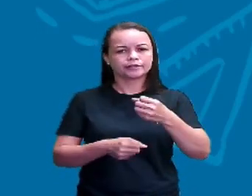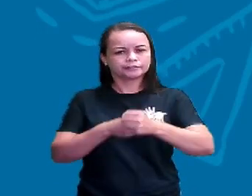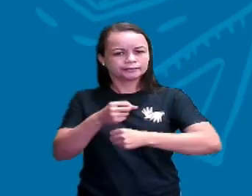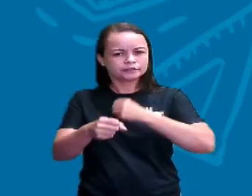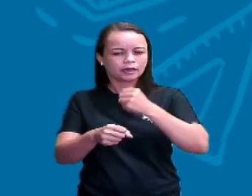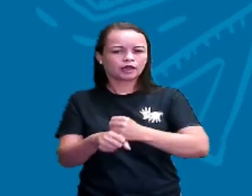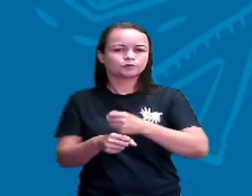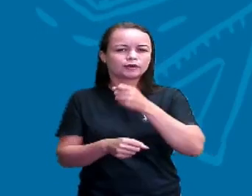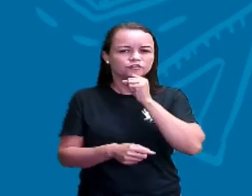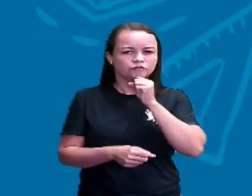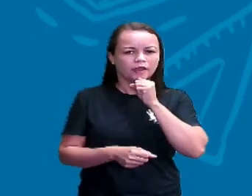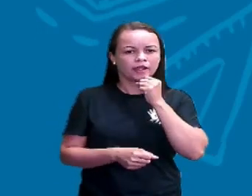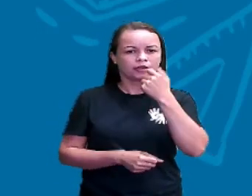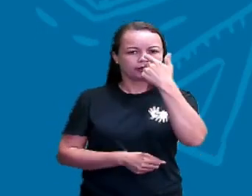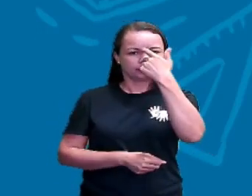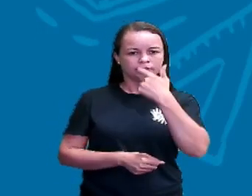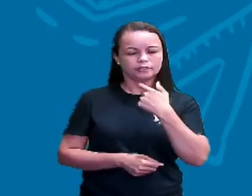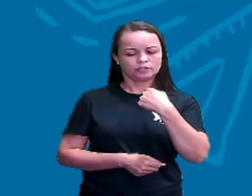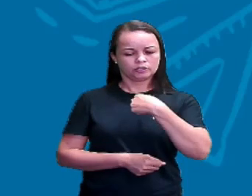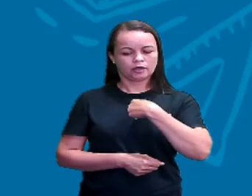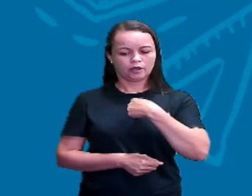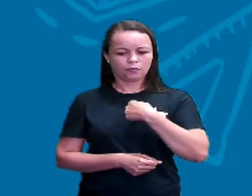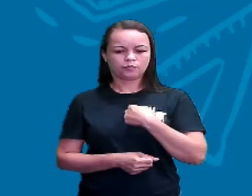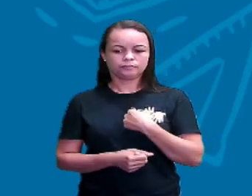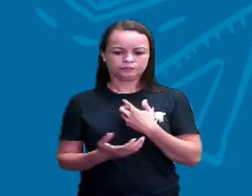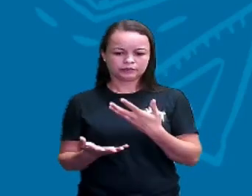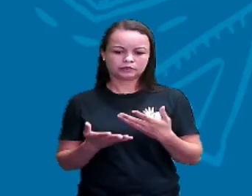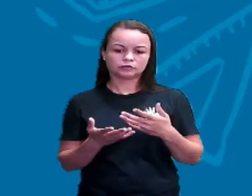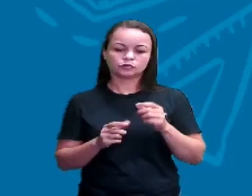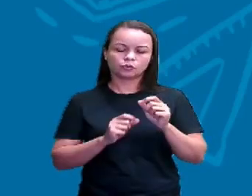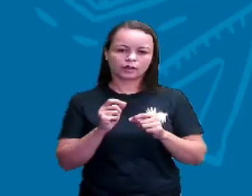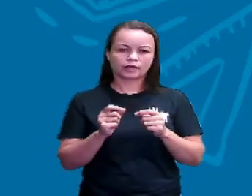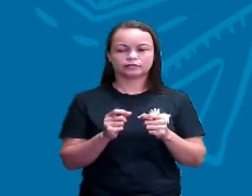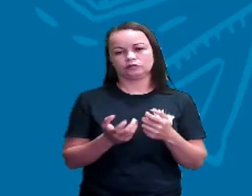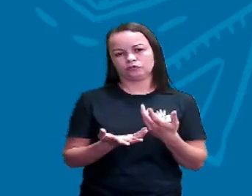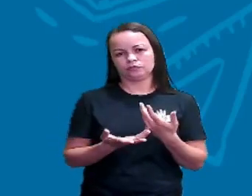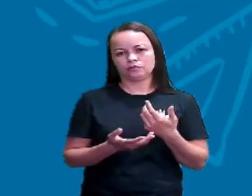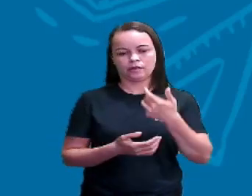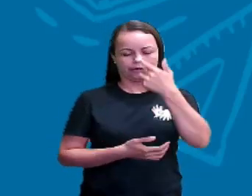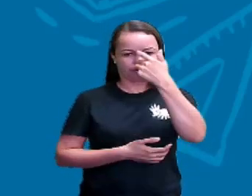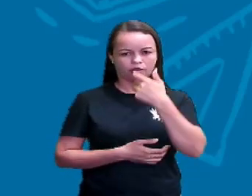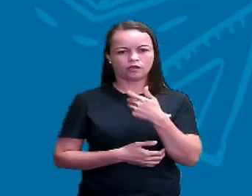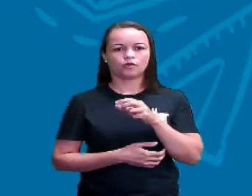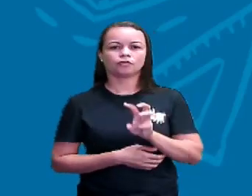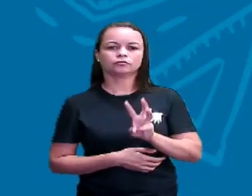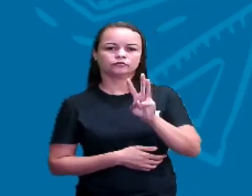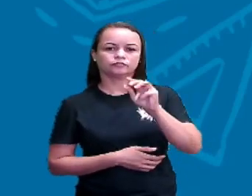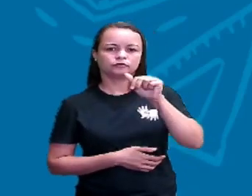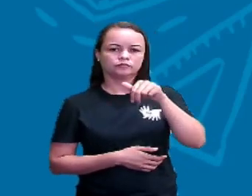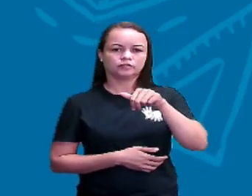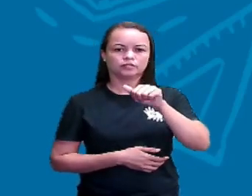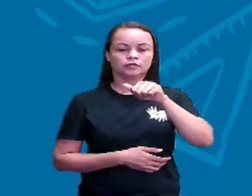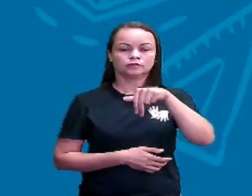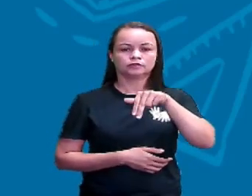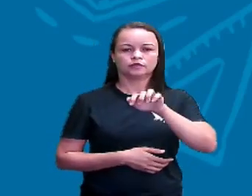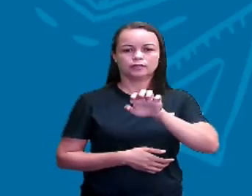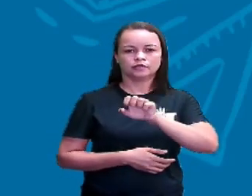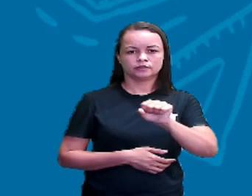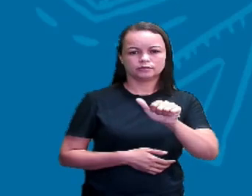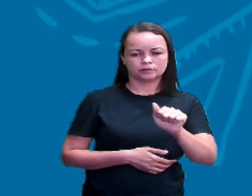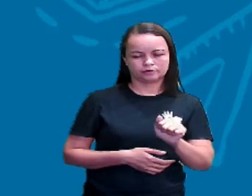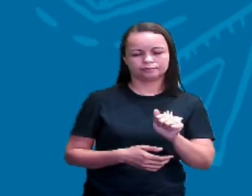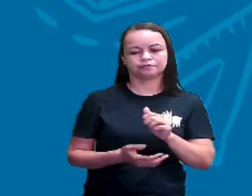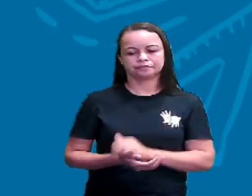se referir sobre quem a gente está falando, né? Que no caso, Vanessa. Minha irmã é 3 anos mais velha que